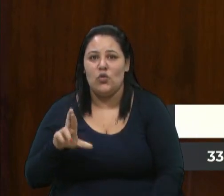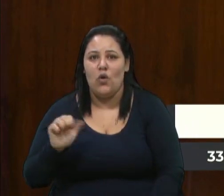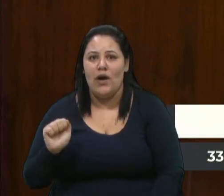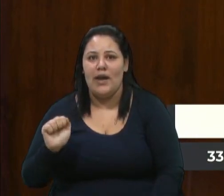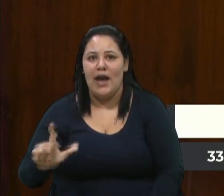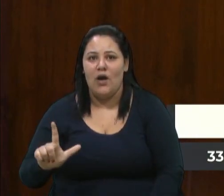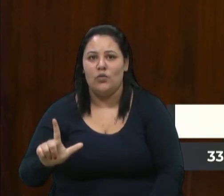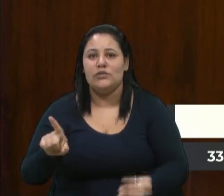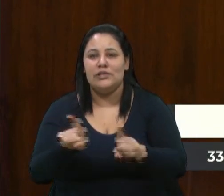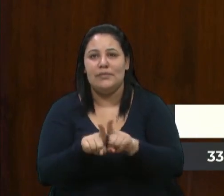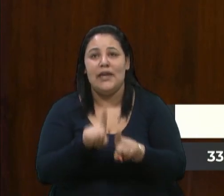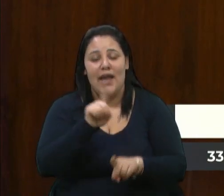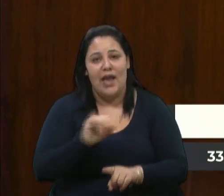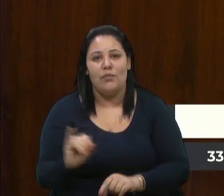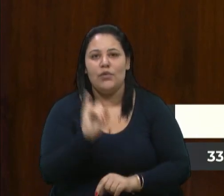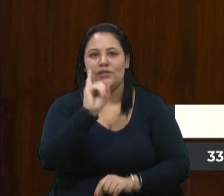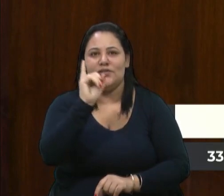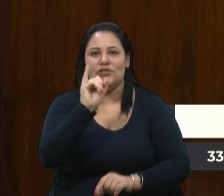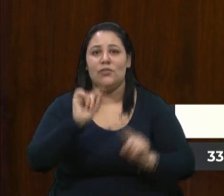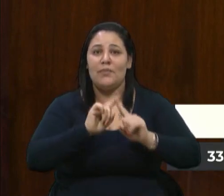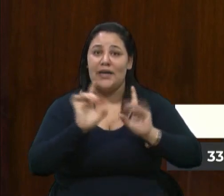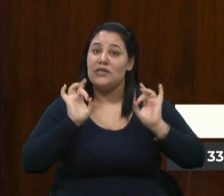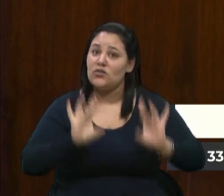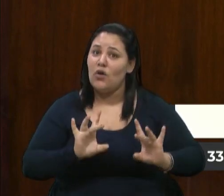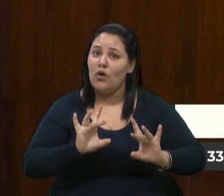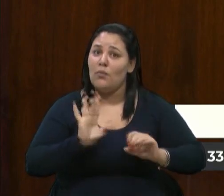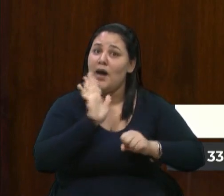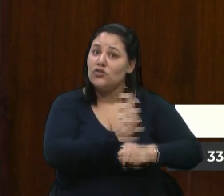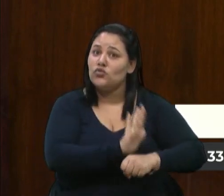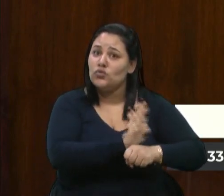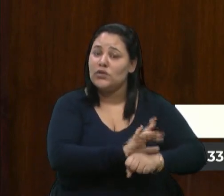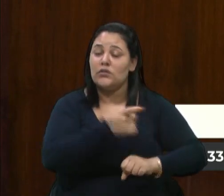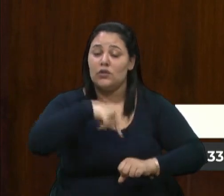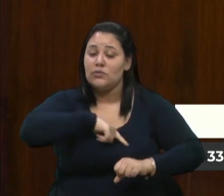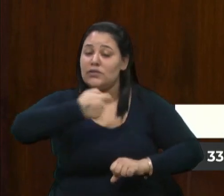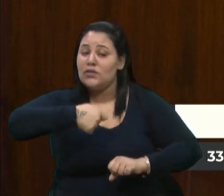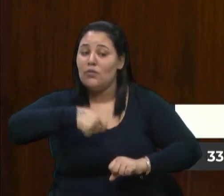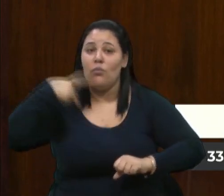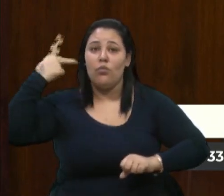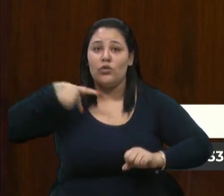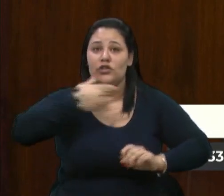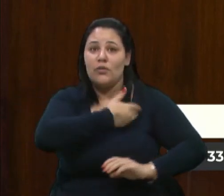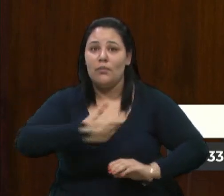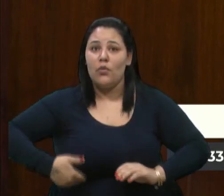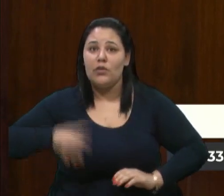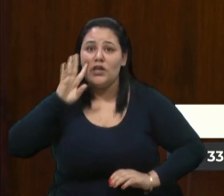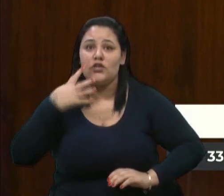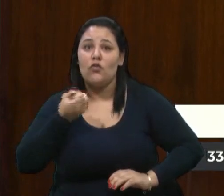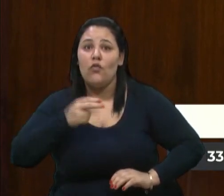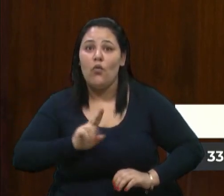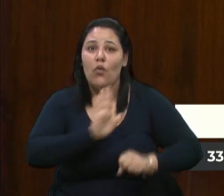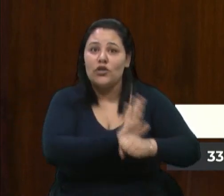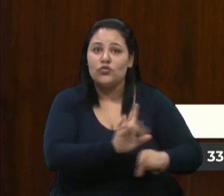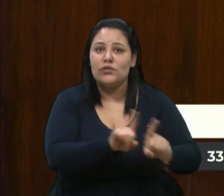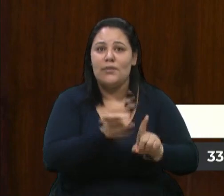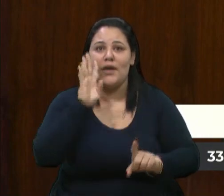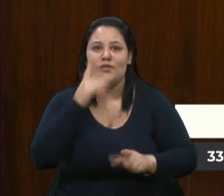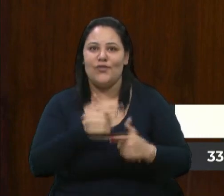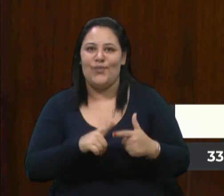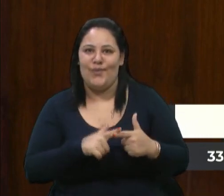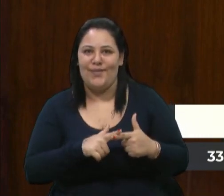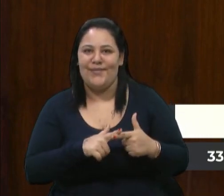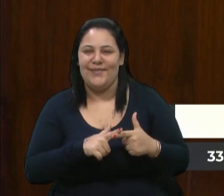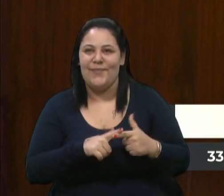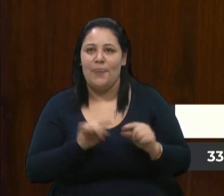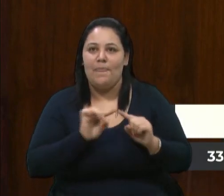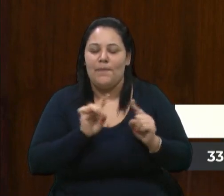uma assistência. Nós precisamos de políticas públicas que resolvam, ou que pelo menos ajudem, né? E também, para